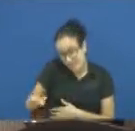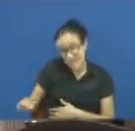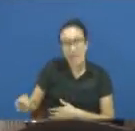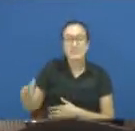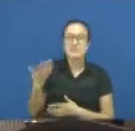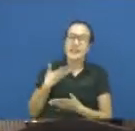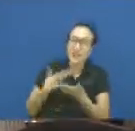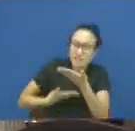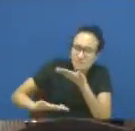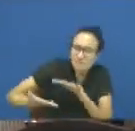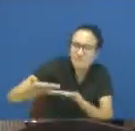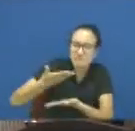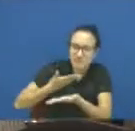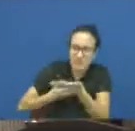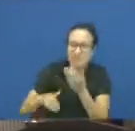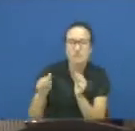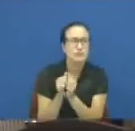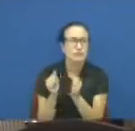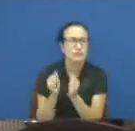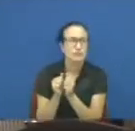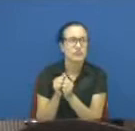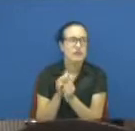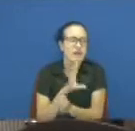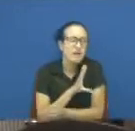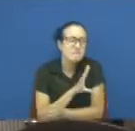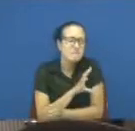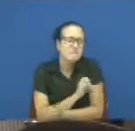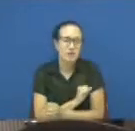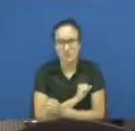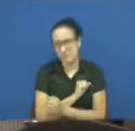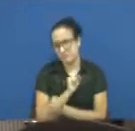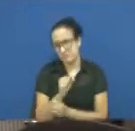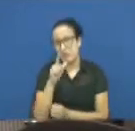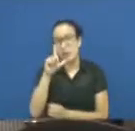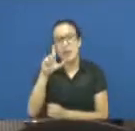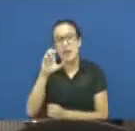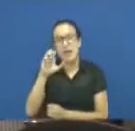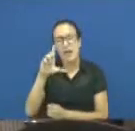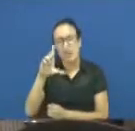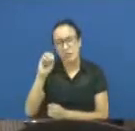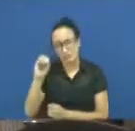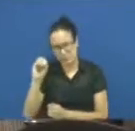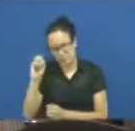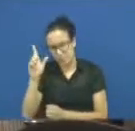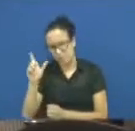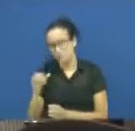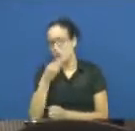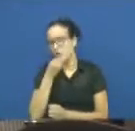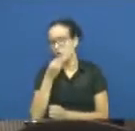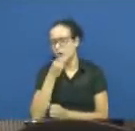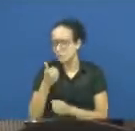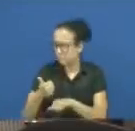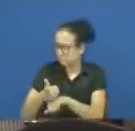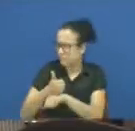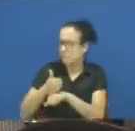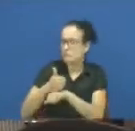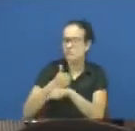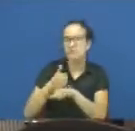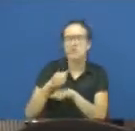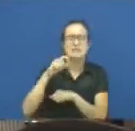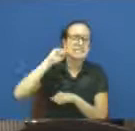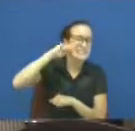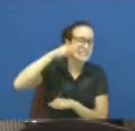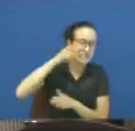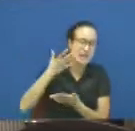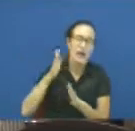adolescência, o amor que eu tinha pelo Lelo, aquela pessoa, não só pelo profissional, mas pelo